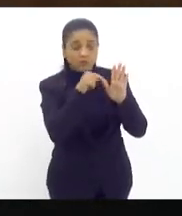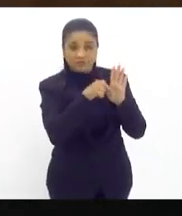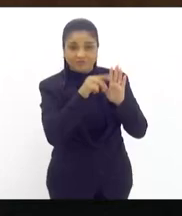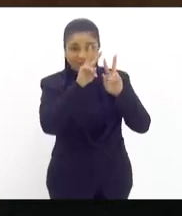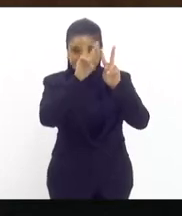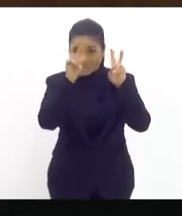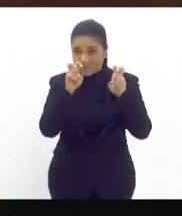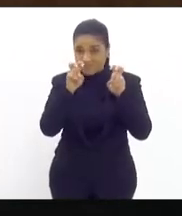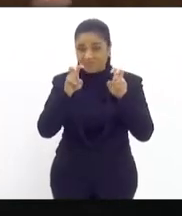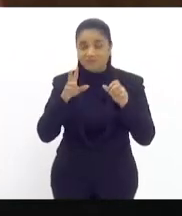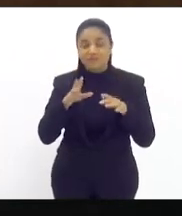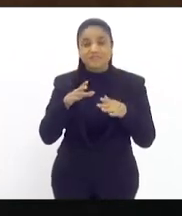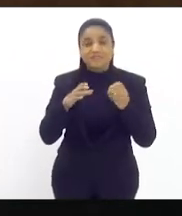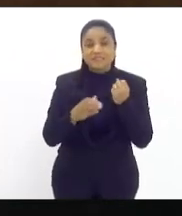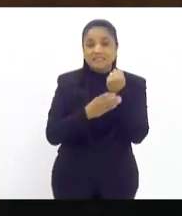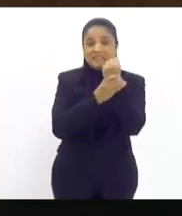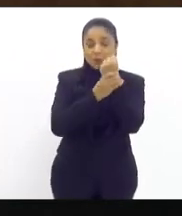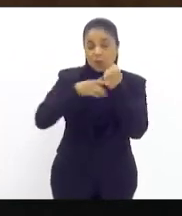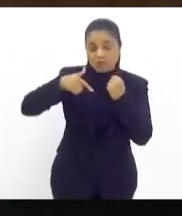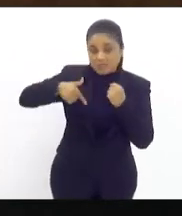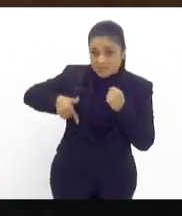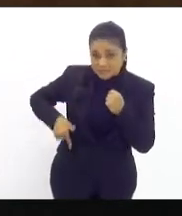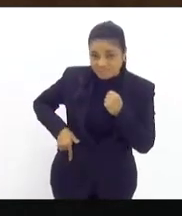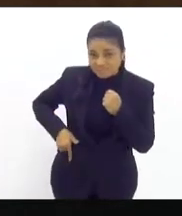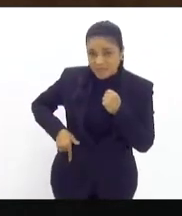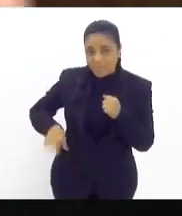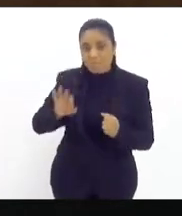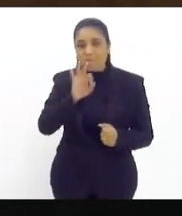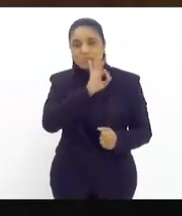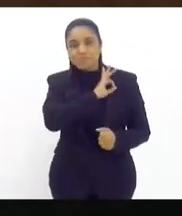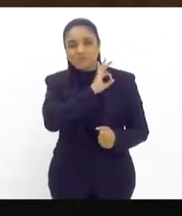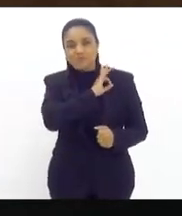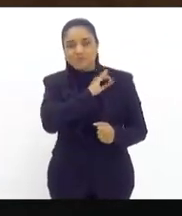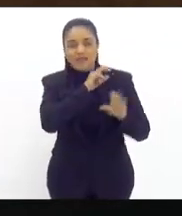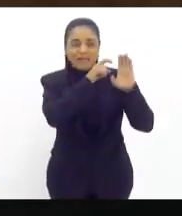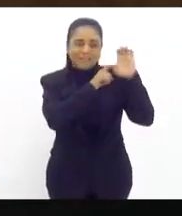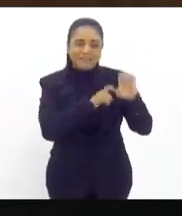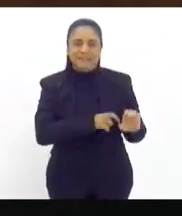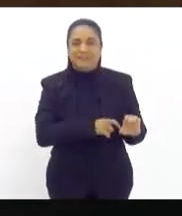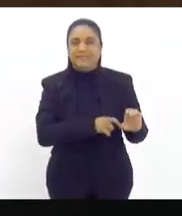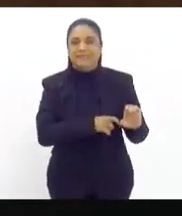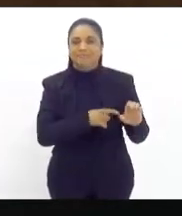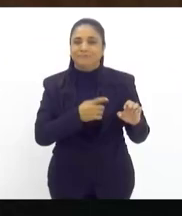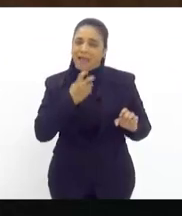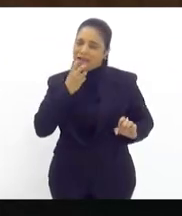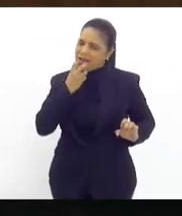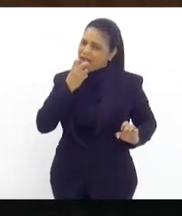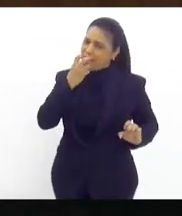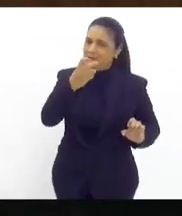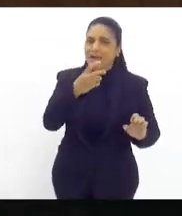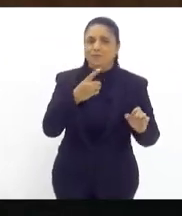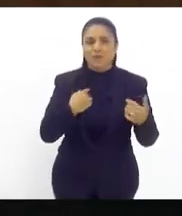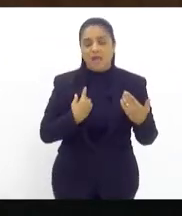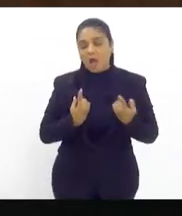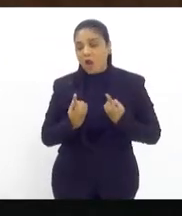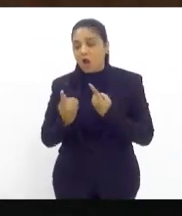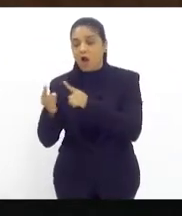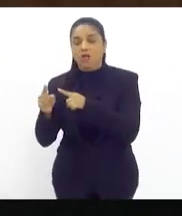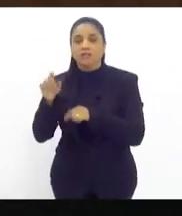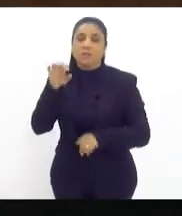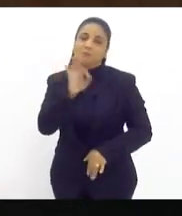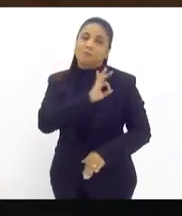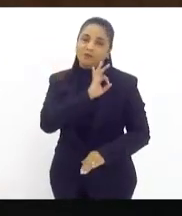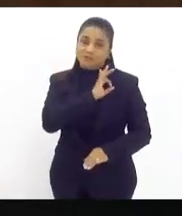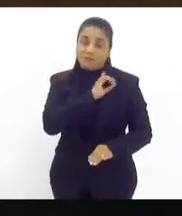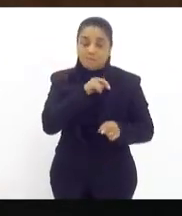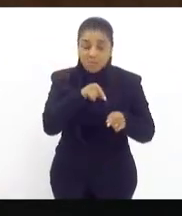armada fala de polícia aí a esquerda grita porque são inimigos da polícia mas quando